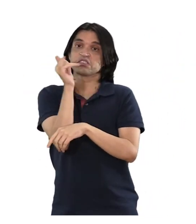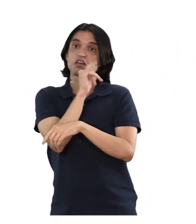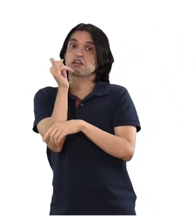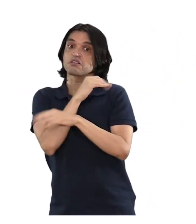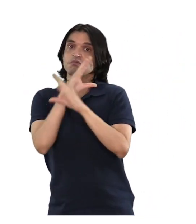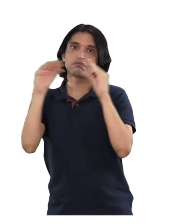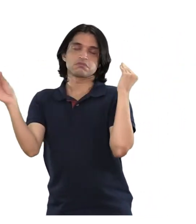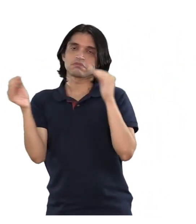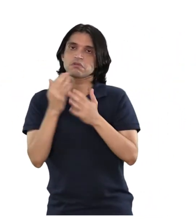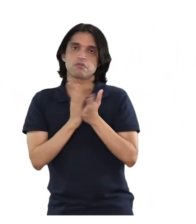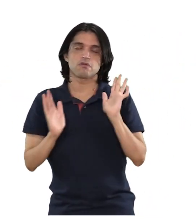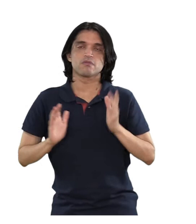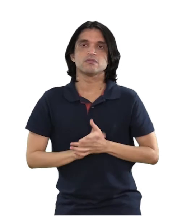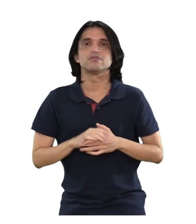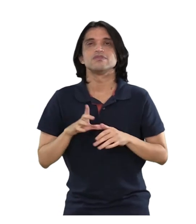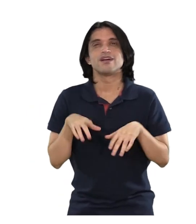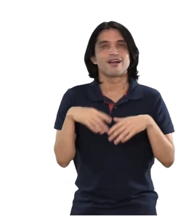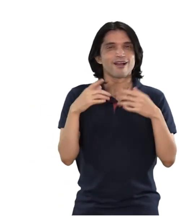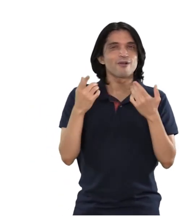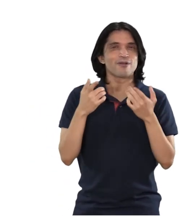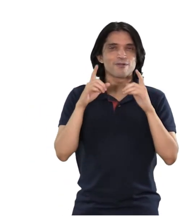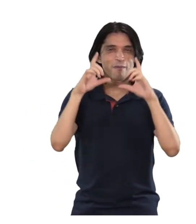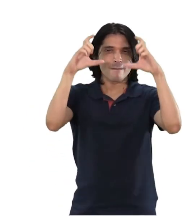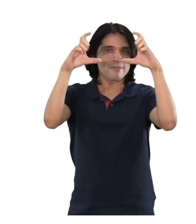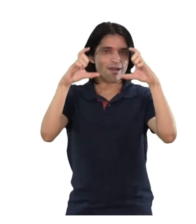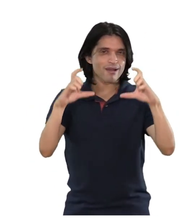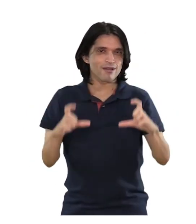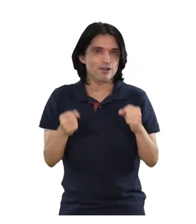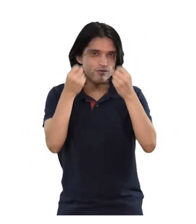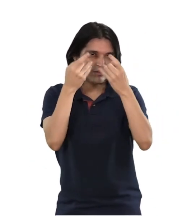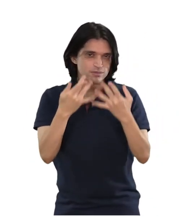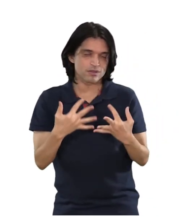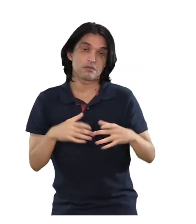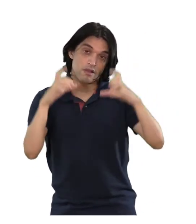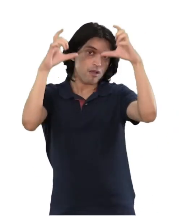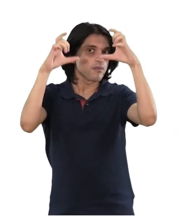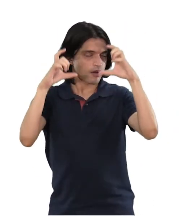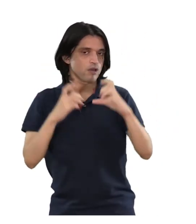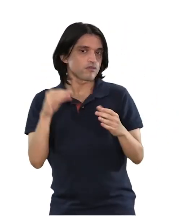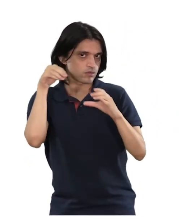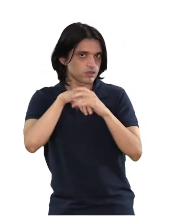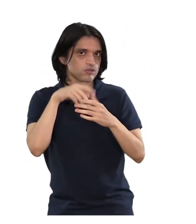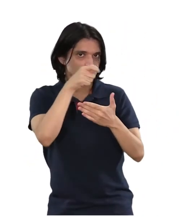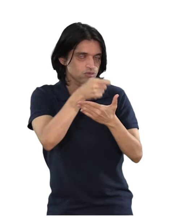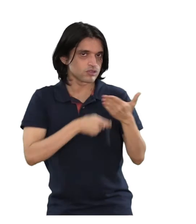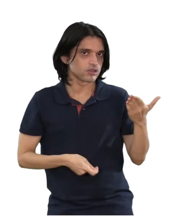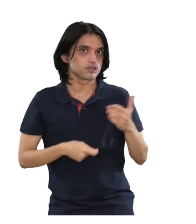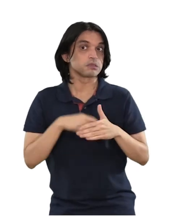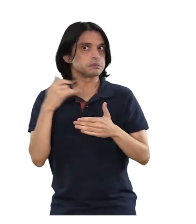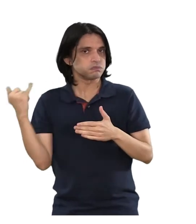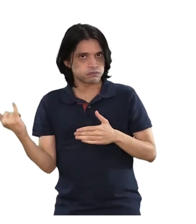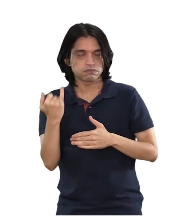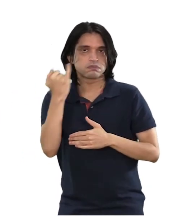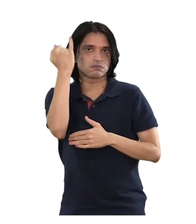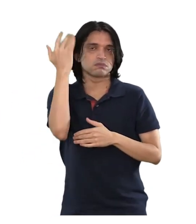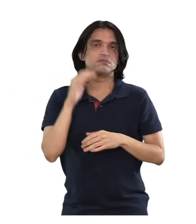parágrafo ele consta nos nossos textos e ele é de suma importância na sua elaboração. O